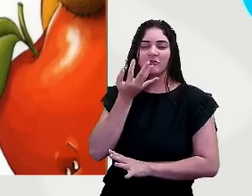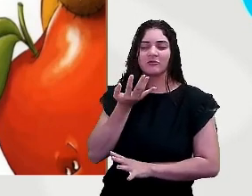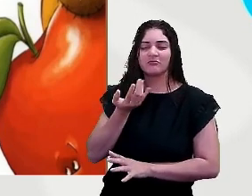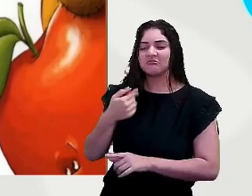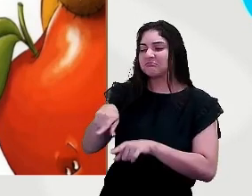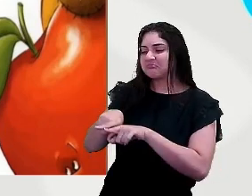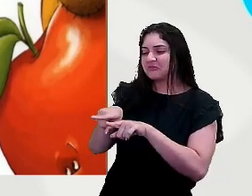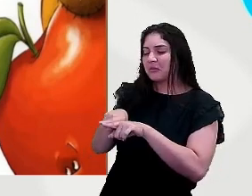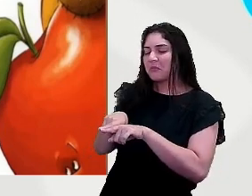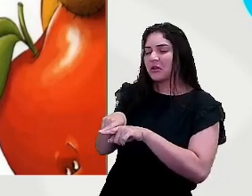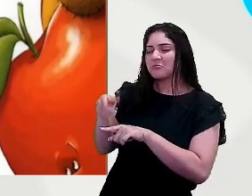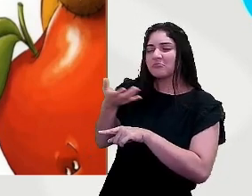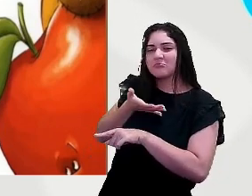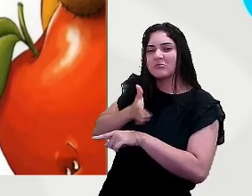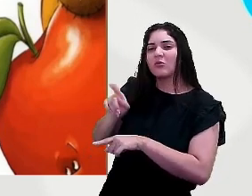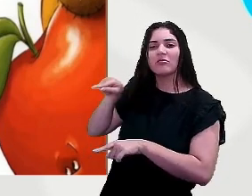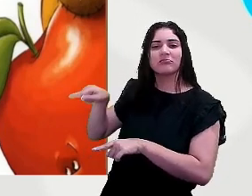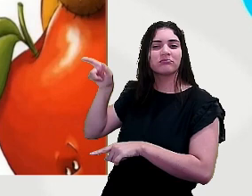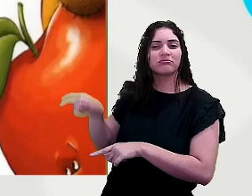muito menos de ti.